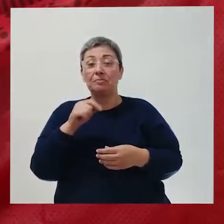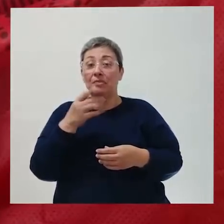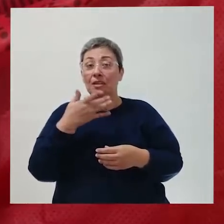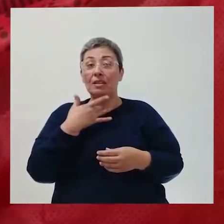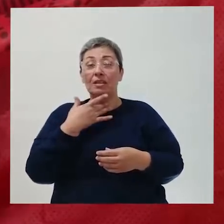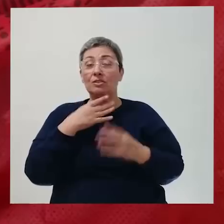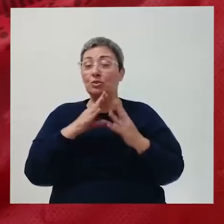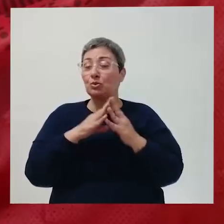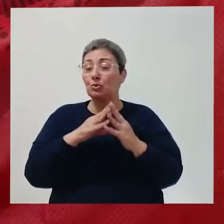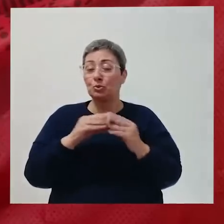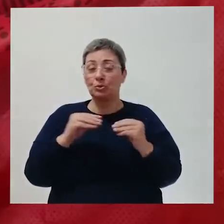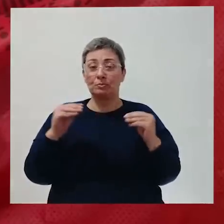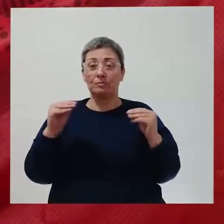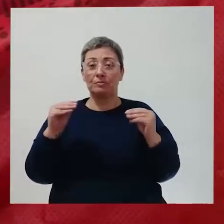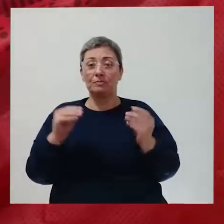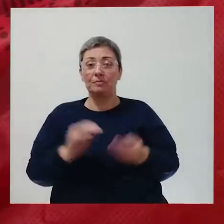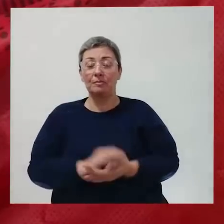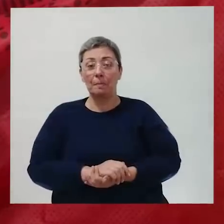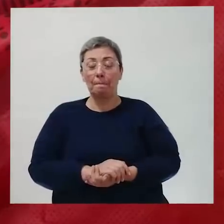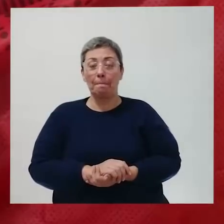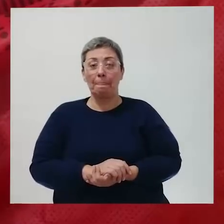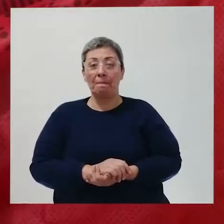matando assim a sua sede.